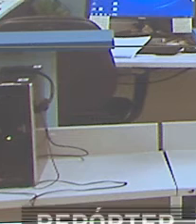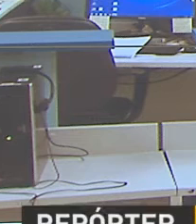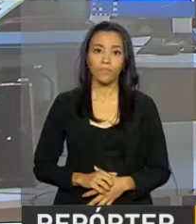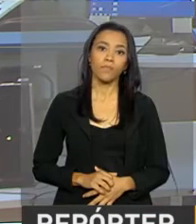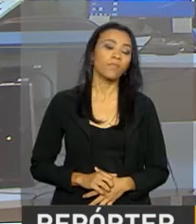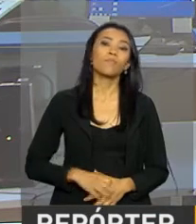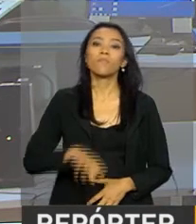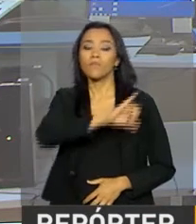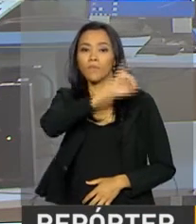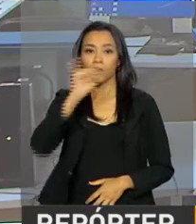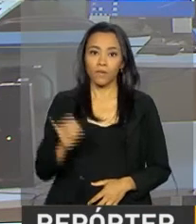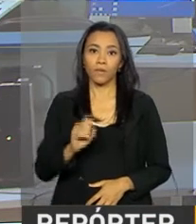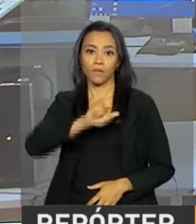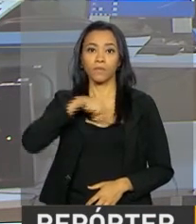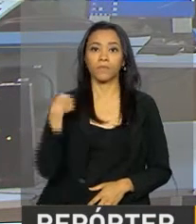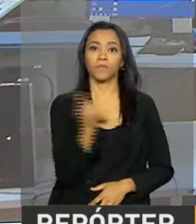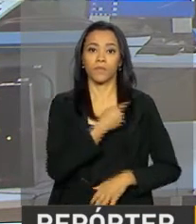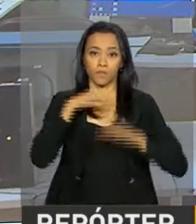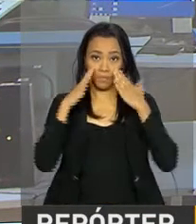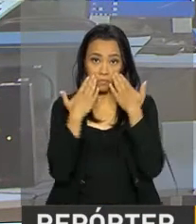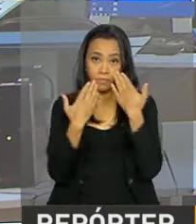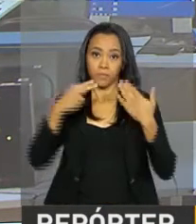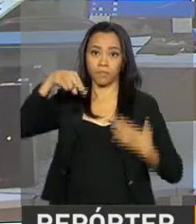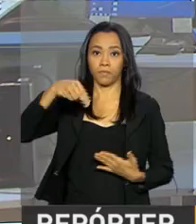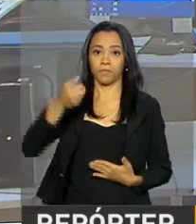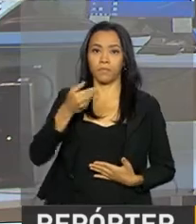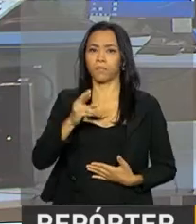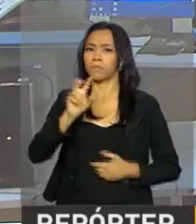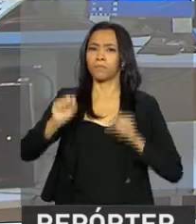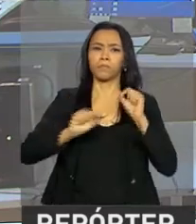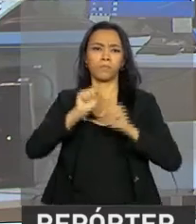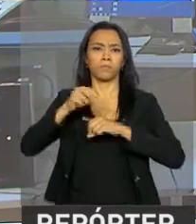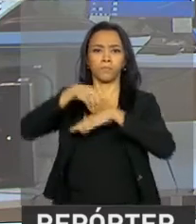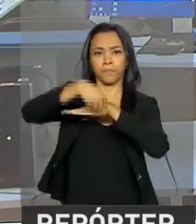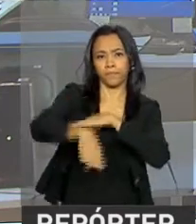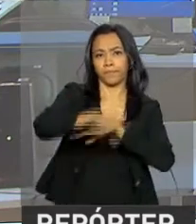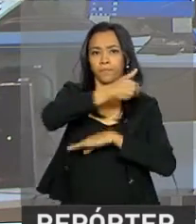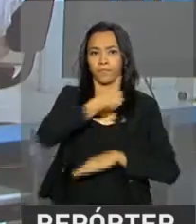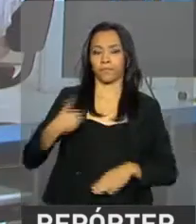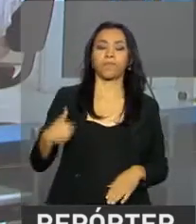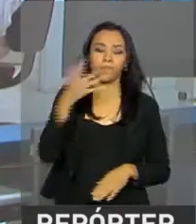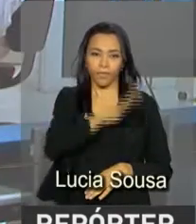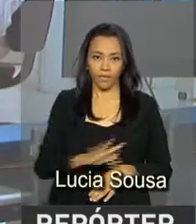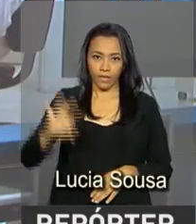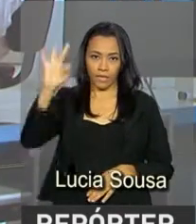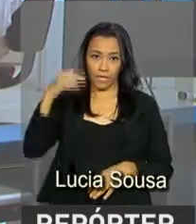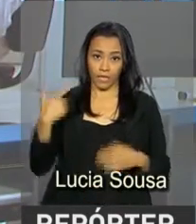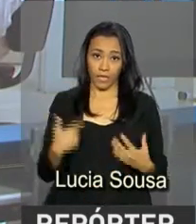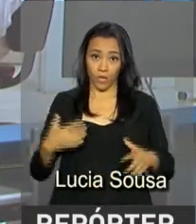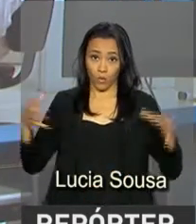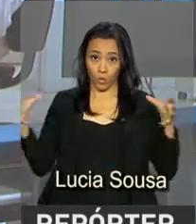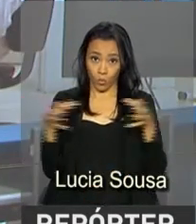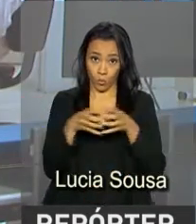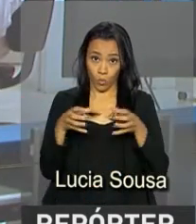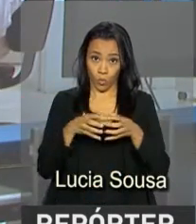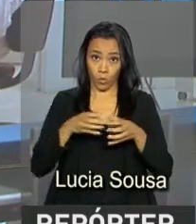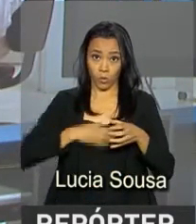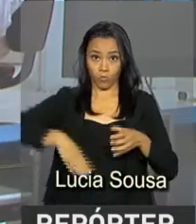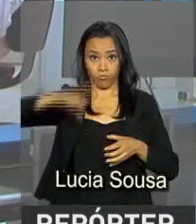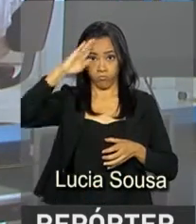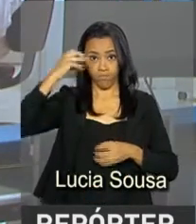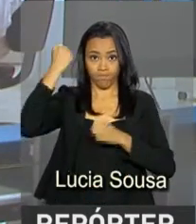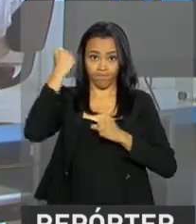olá o repórter nbb está no ar com as notícias do governo federal a força nacional vai reforçar a segurança